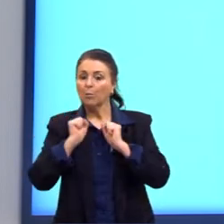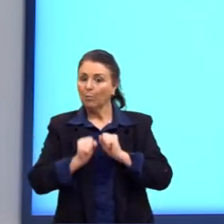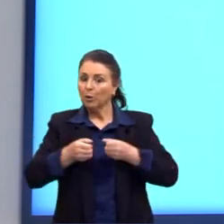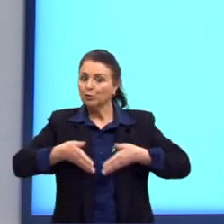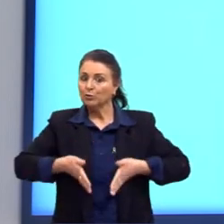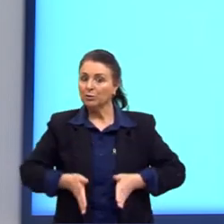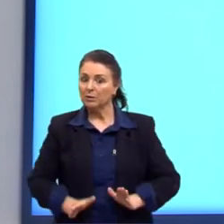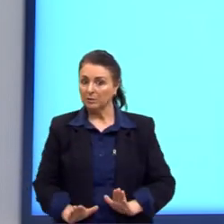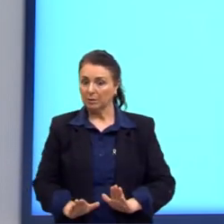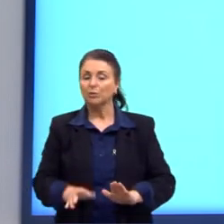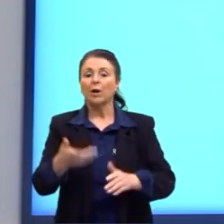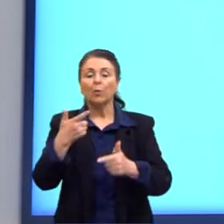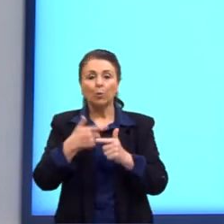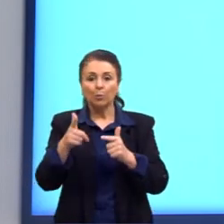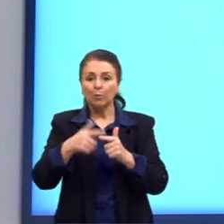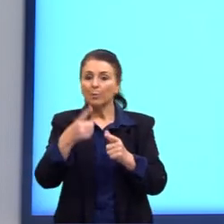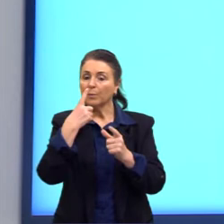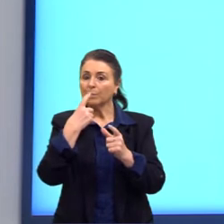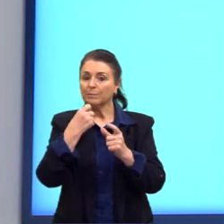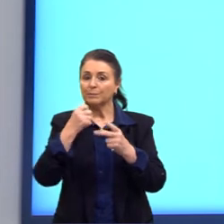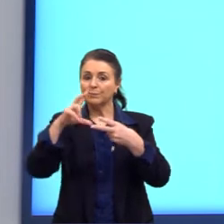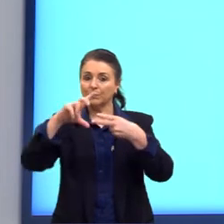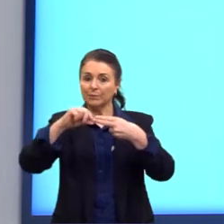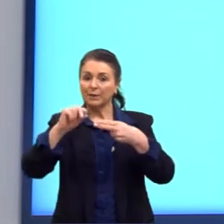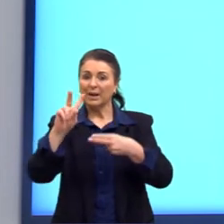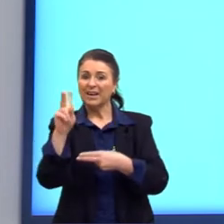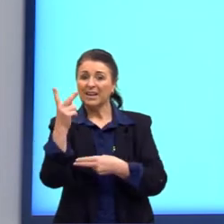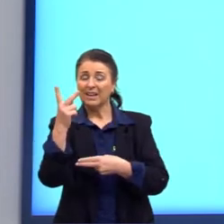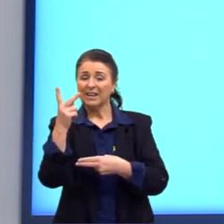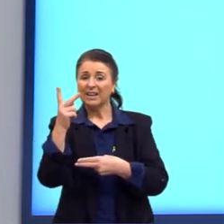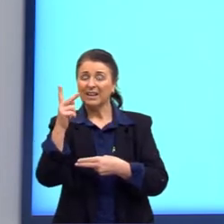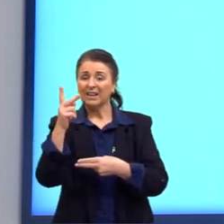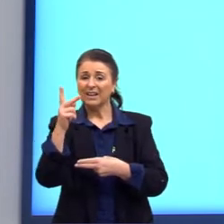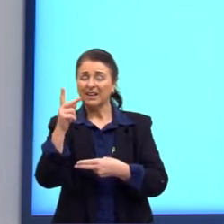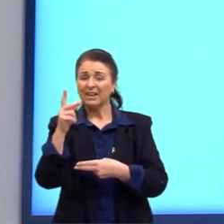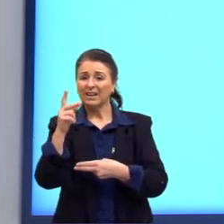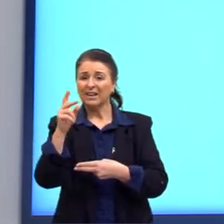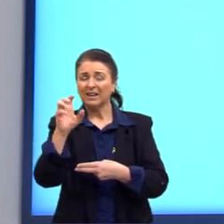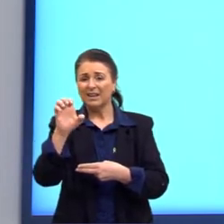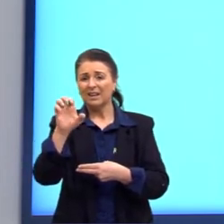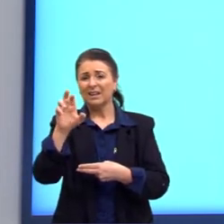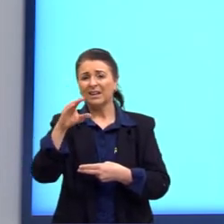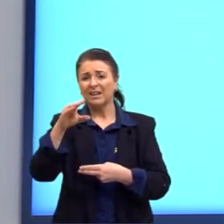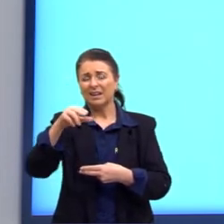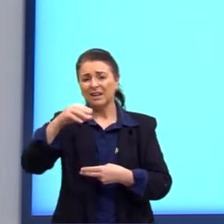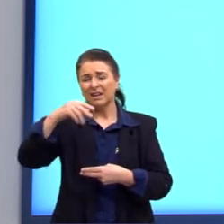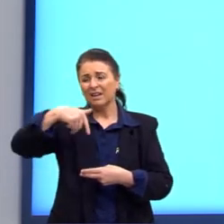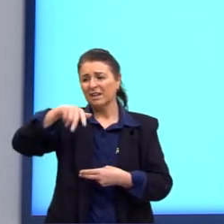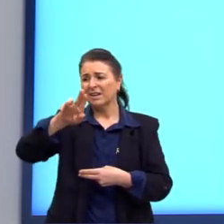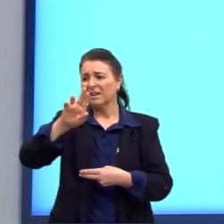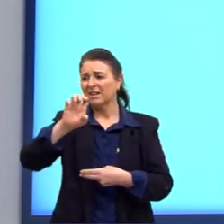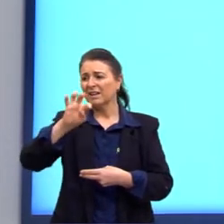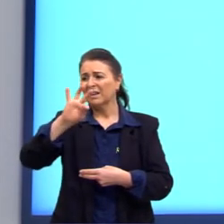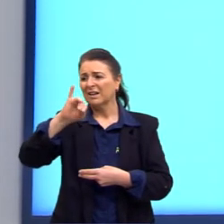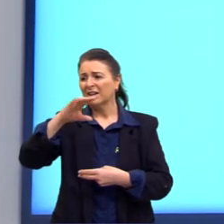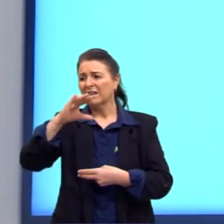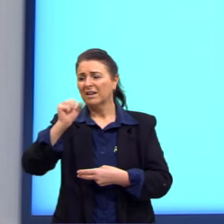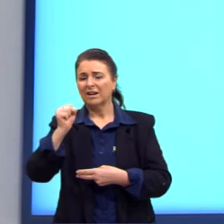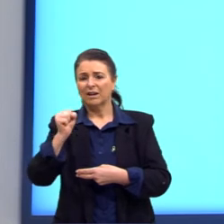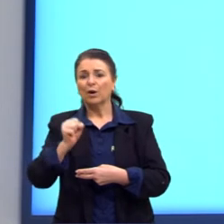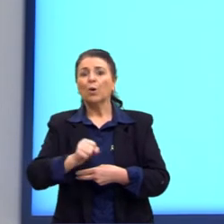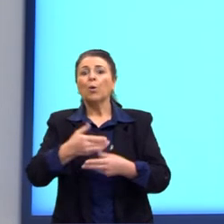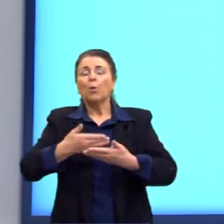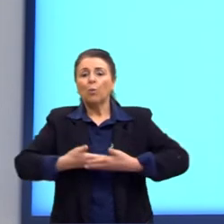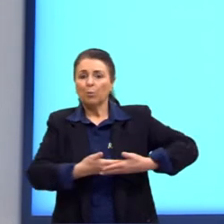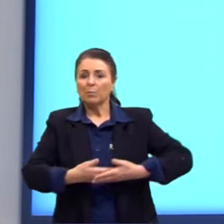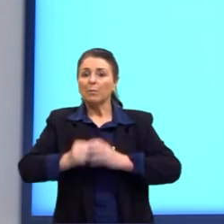com anemia e icterícia a icterícia ela pode gerar então retardo mental né pode ocorrer maiores